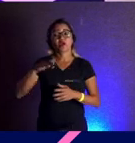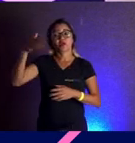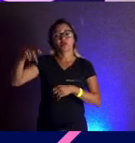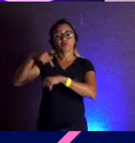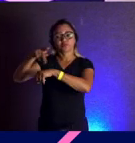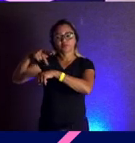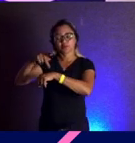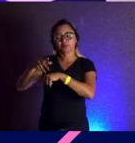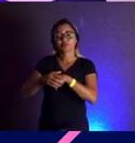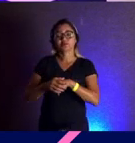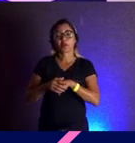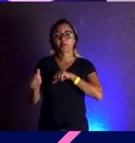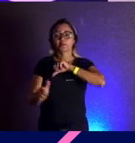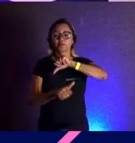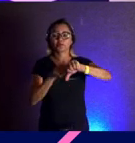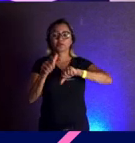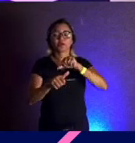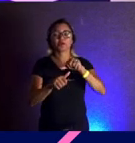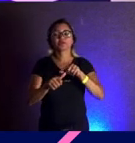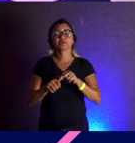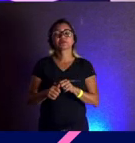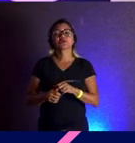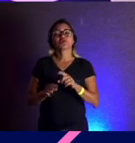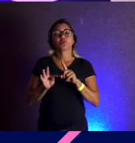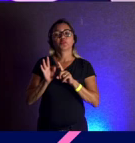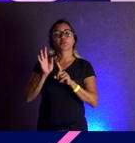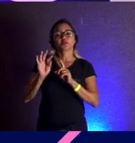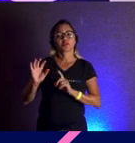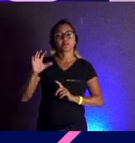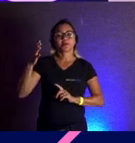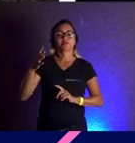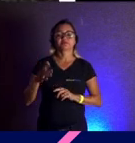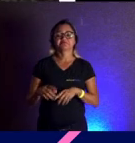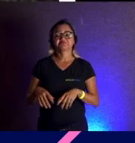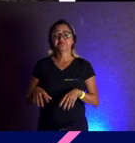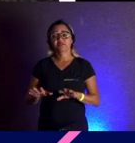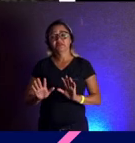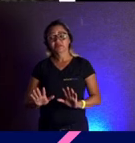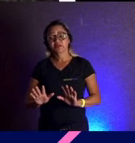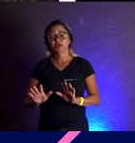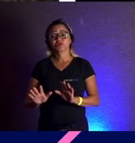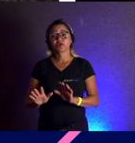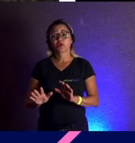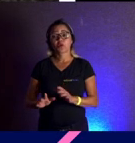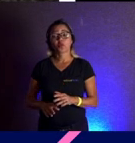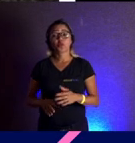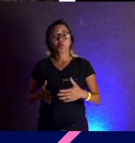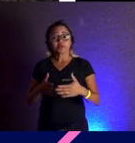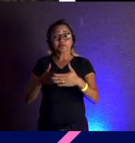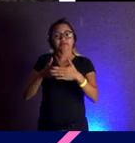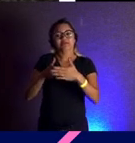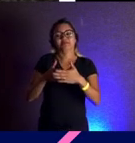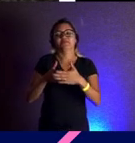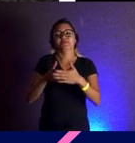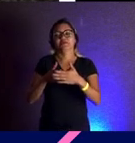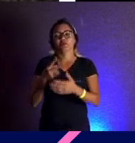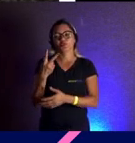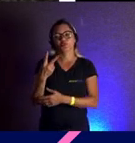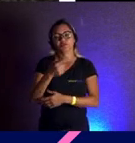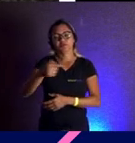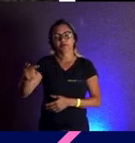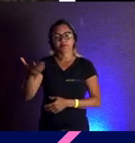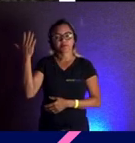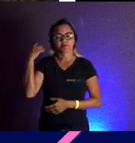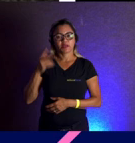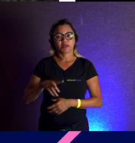fora, é uma mudança no padrão climático, né? Seja ele um evento extremo, né? A gente teve aqui 2 semanas